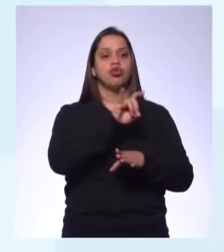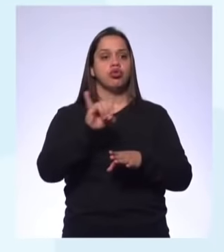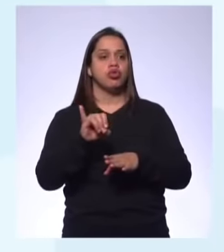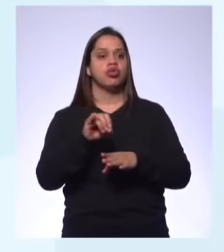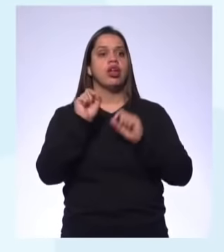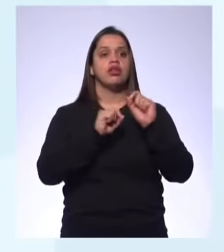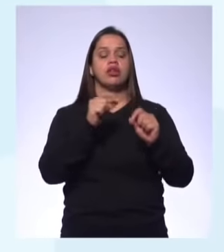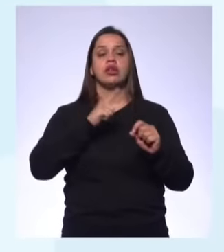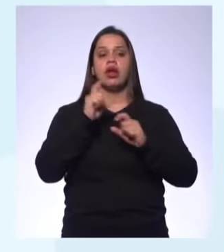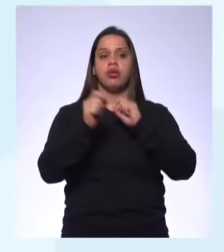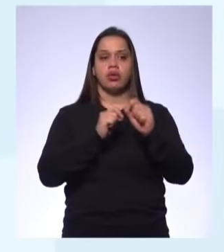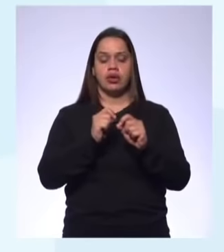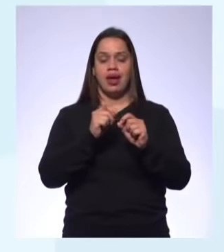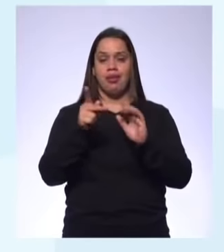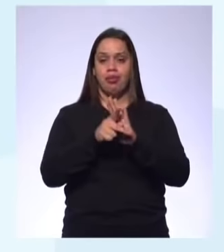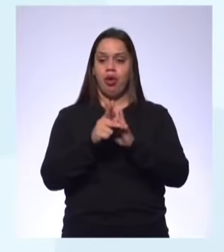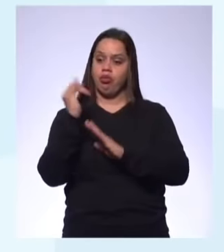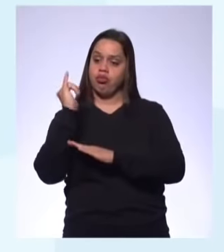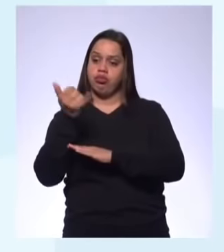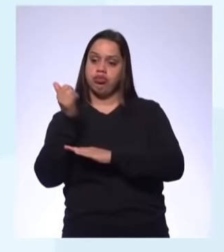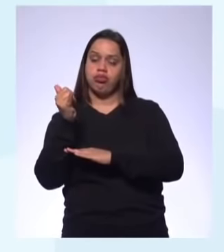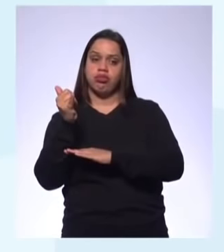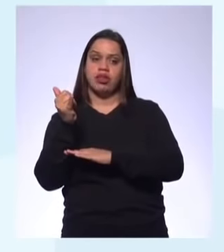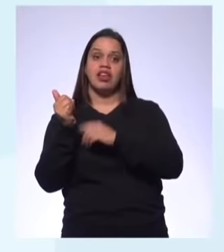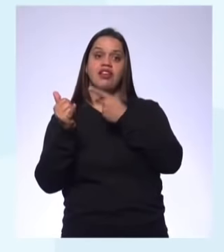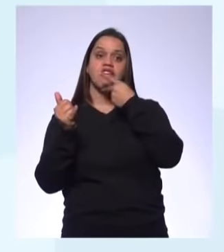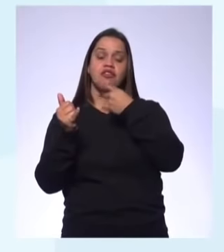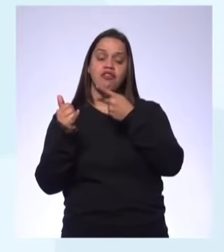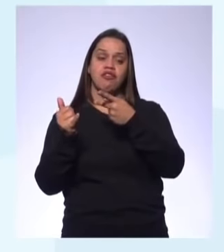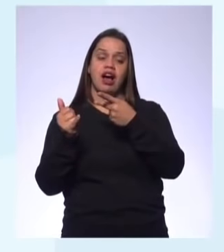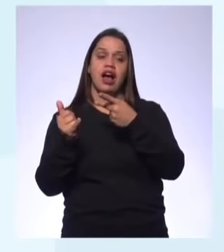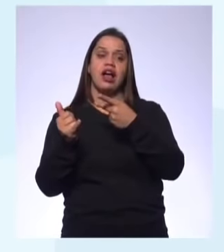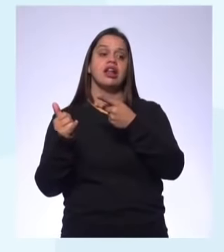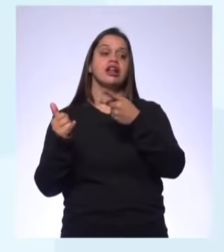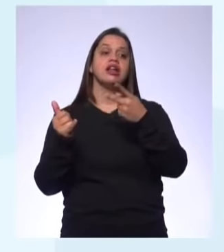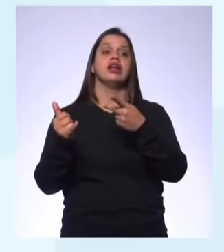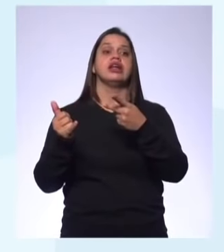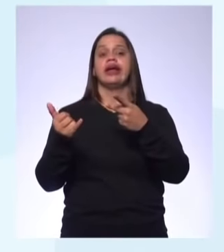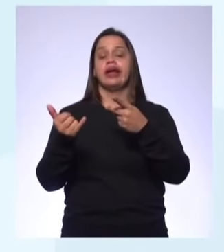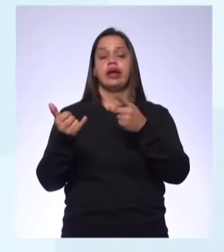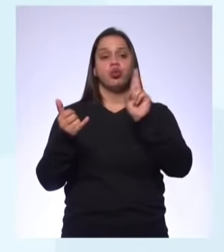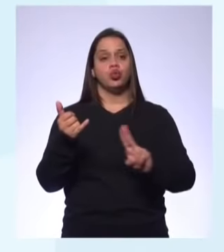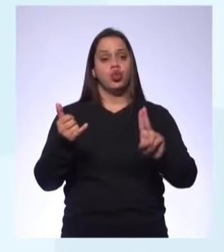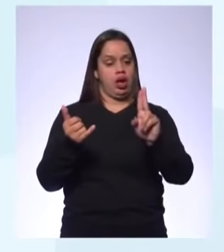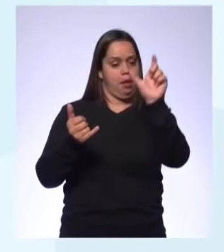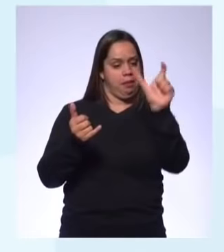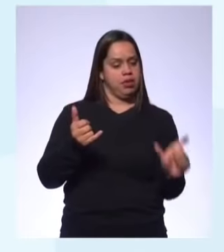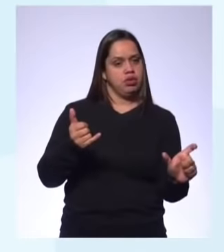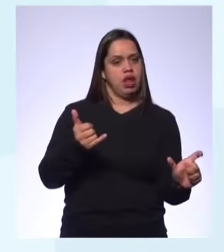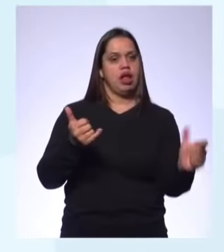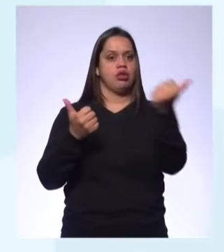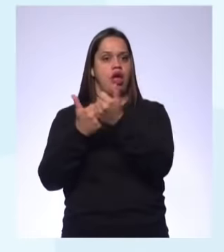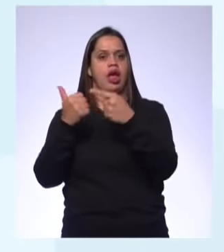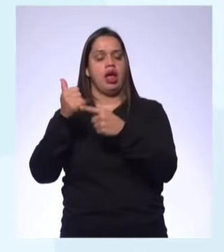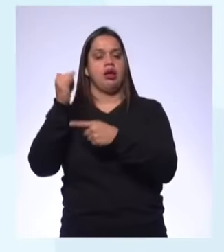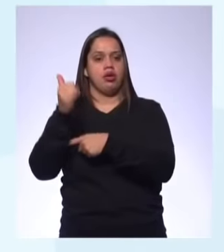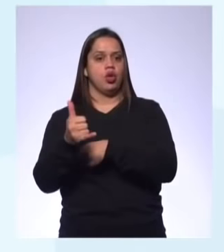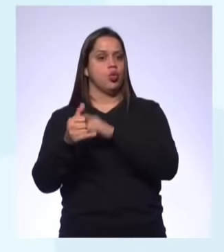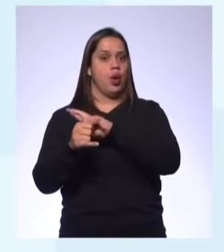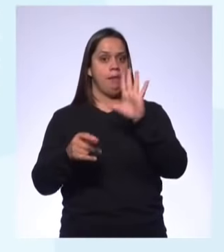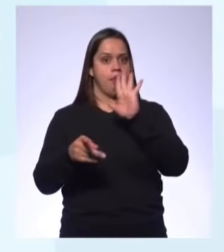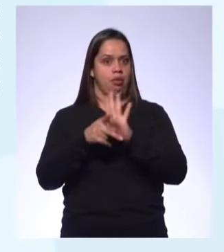o narrador que fala pela personagem. Então, é uma fala aí por meio do narrador, né? Ela não é reproduzida literalmente,